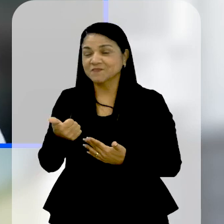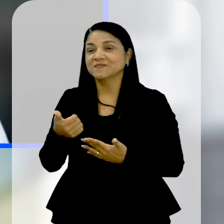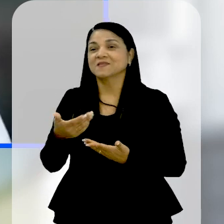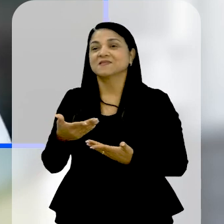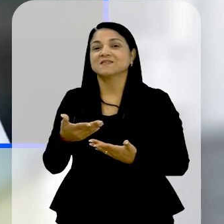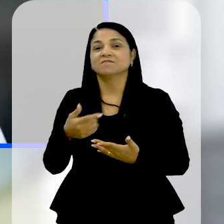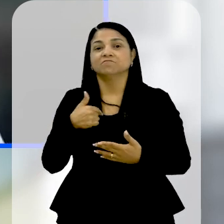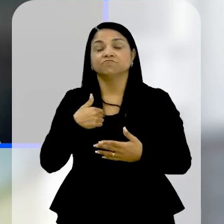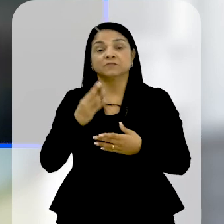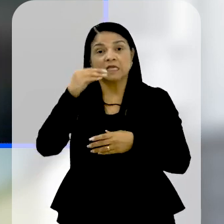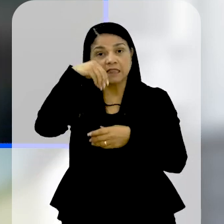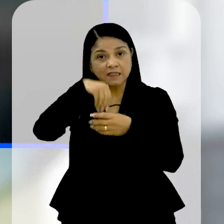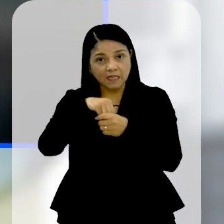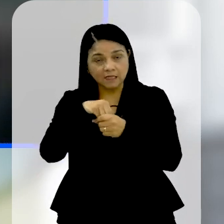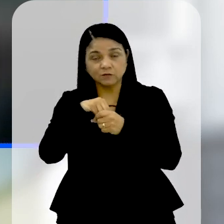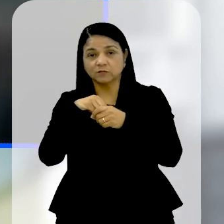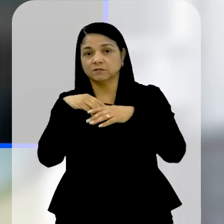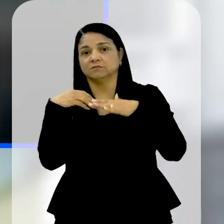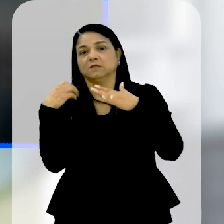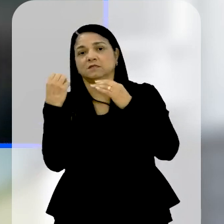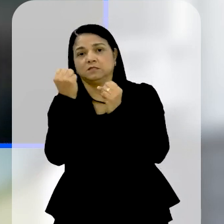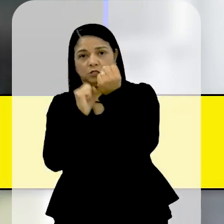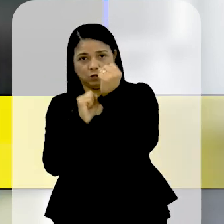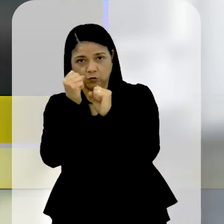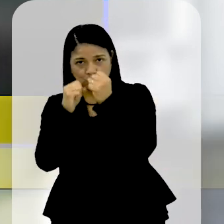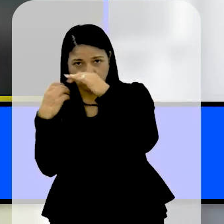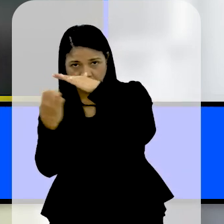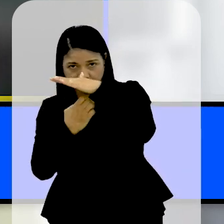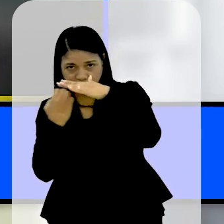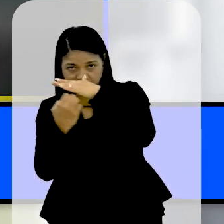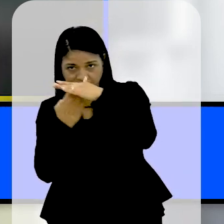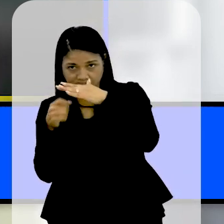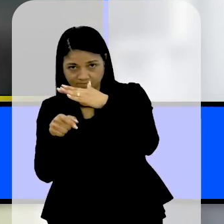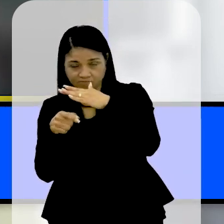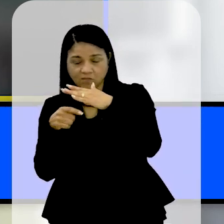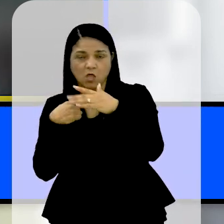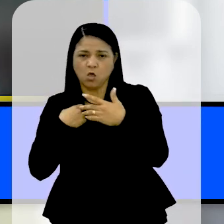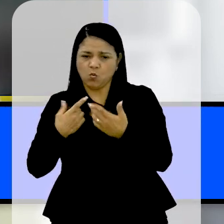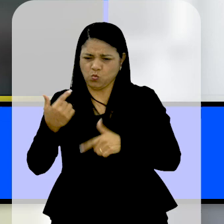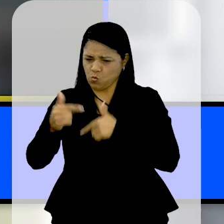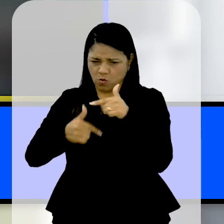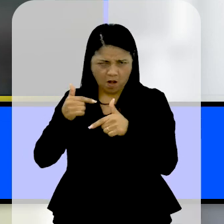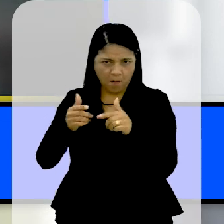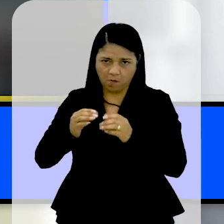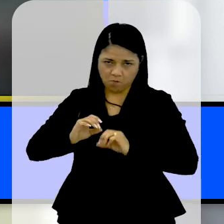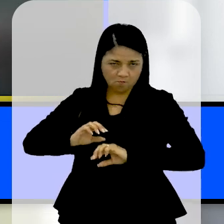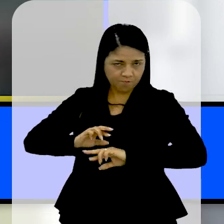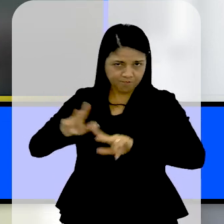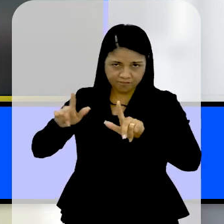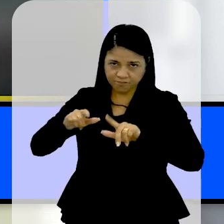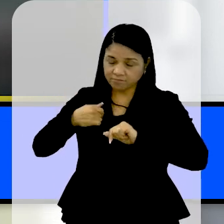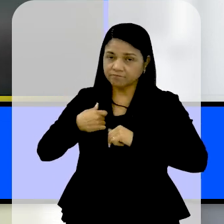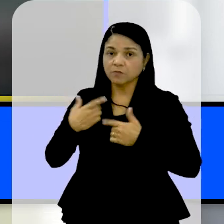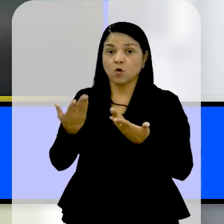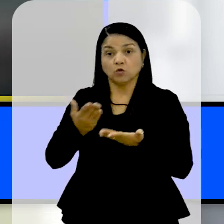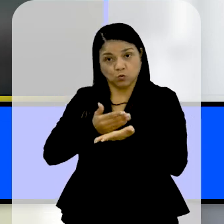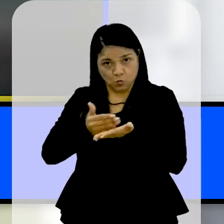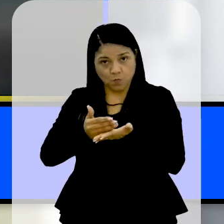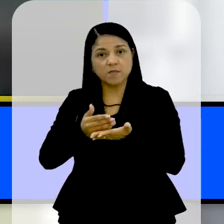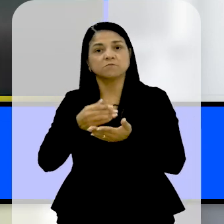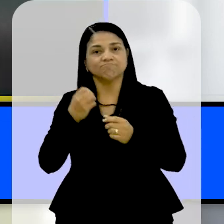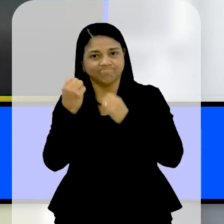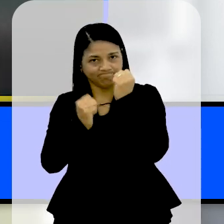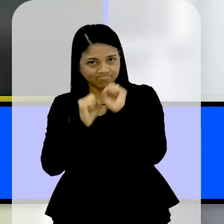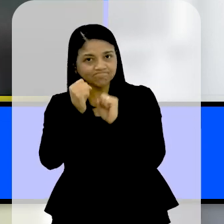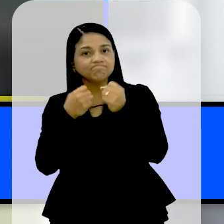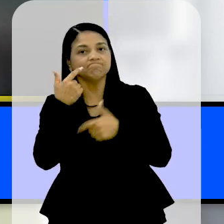Então, dentro da indústria, nós temos... Hoje não trabalho mais na indústria, mas já trabalhei no início da carreira.